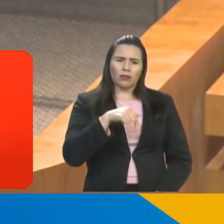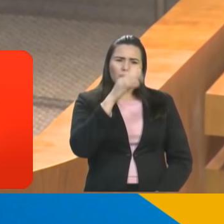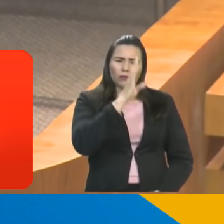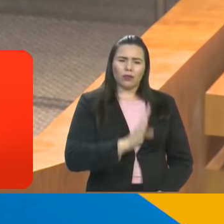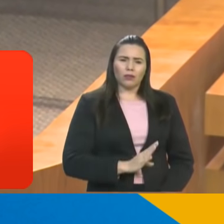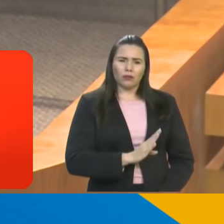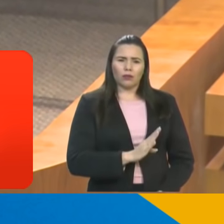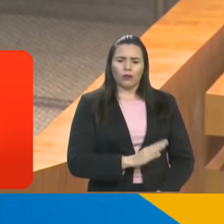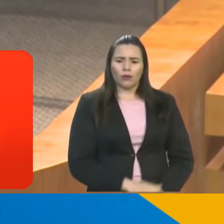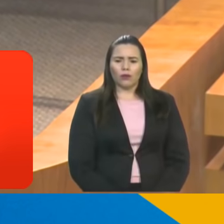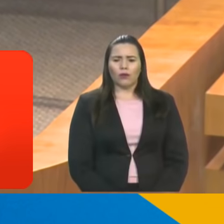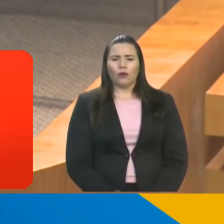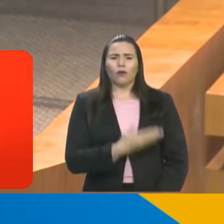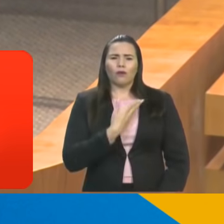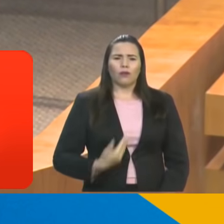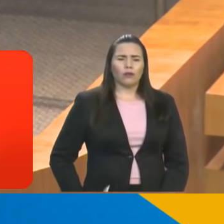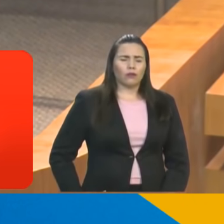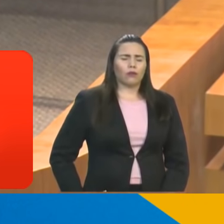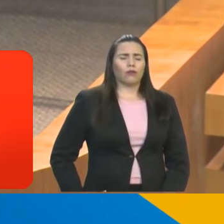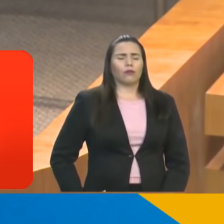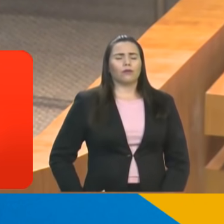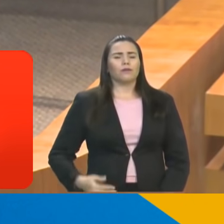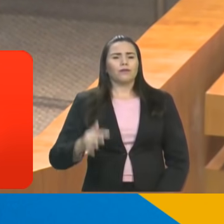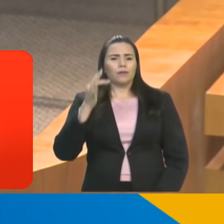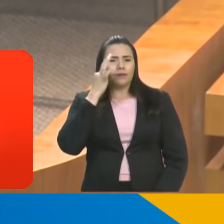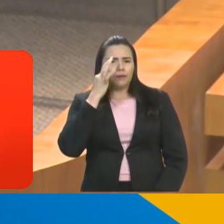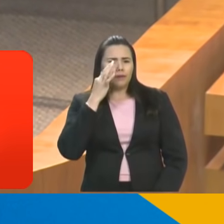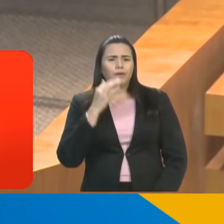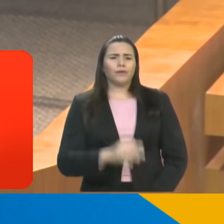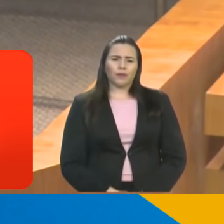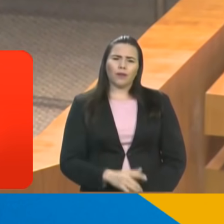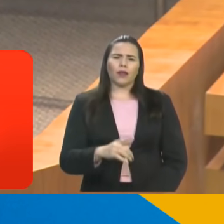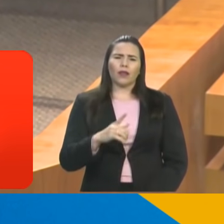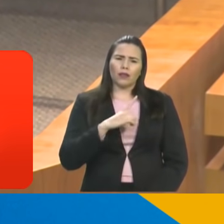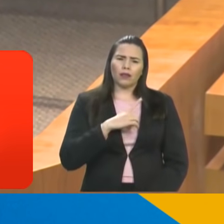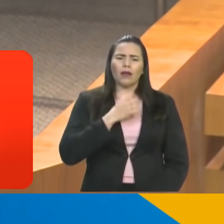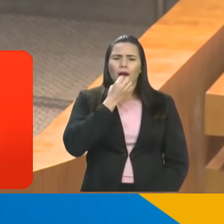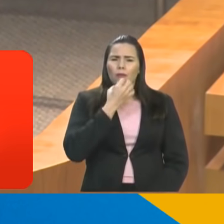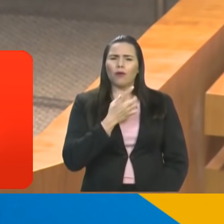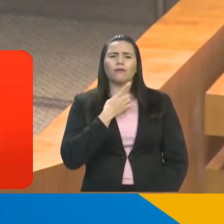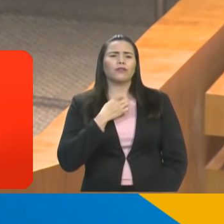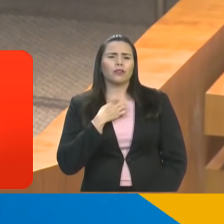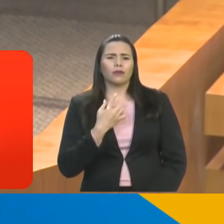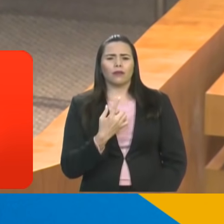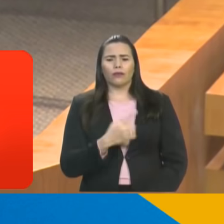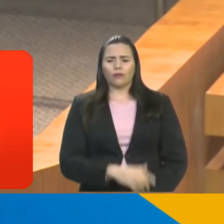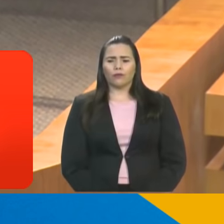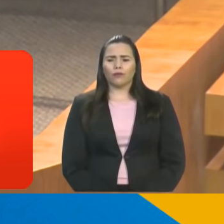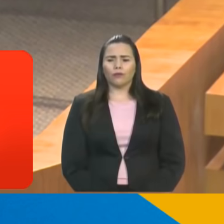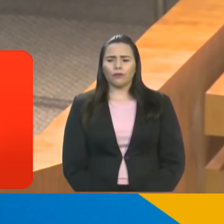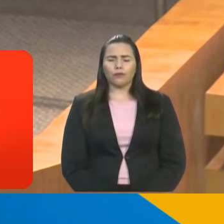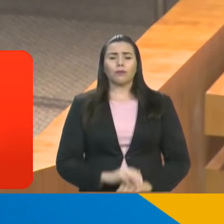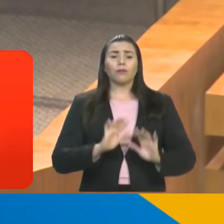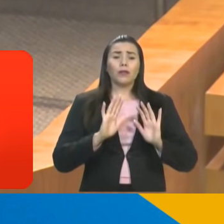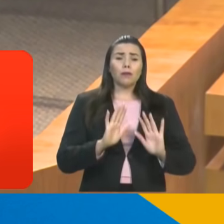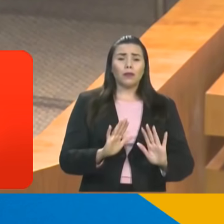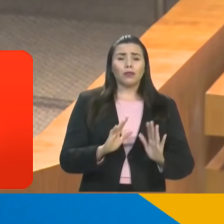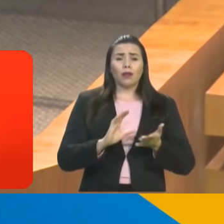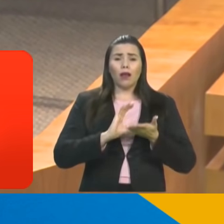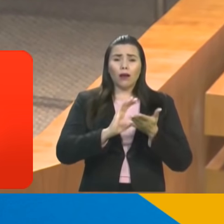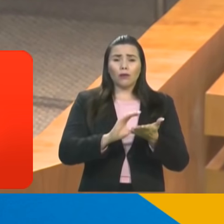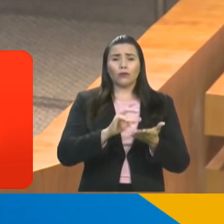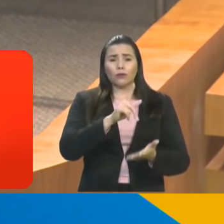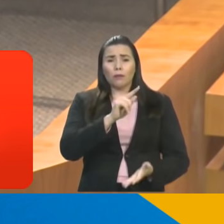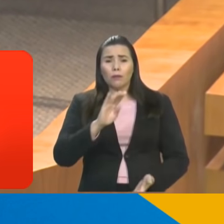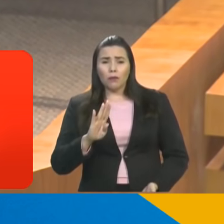boa vontade de fazer um auxílio emergencial estadual, mas os cofres públicos do estado não têm condições